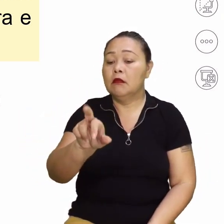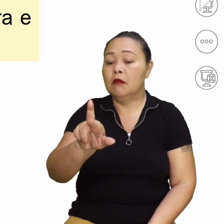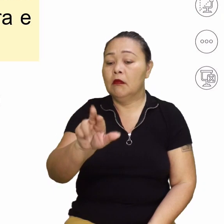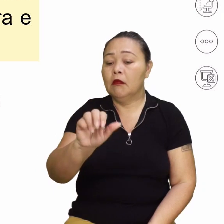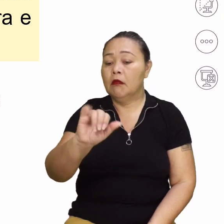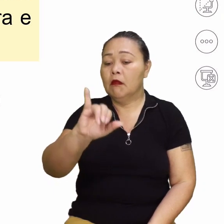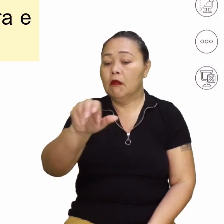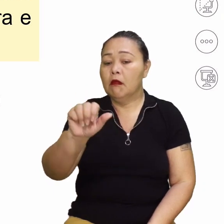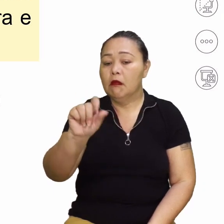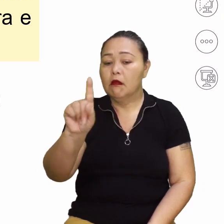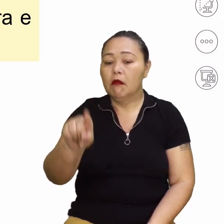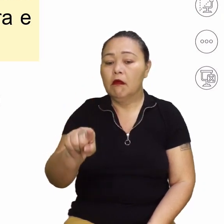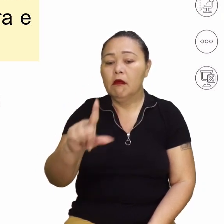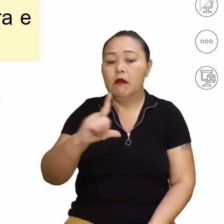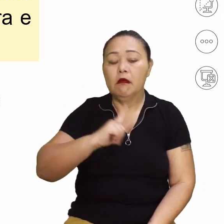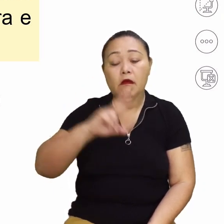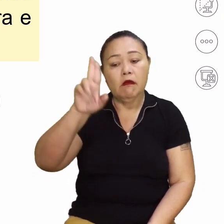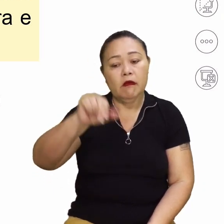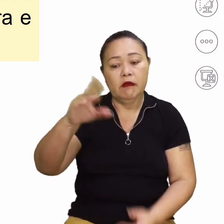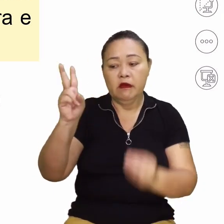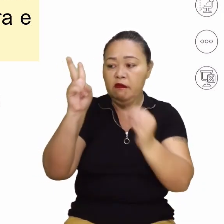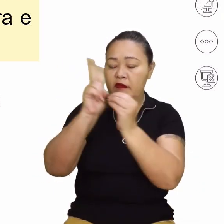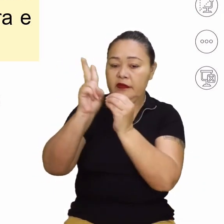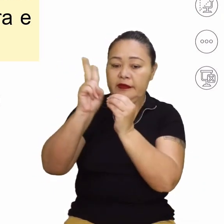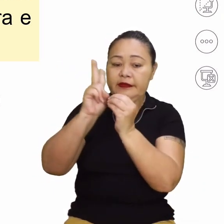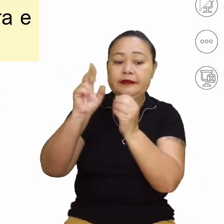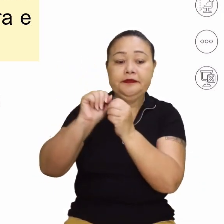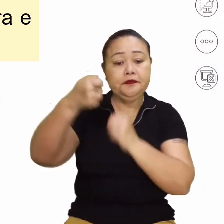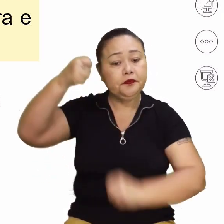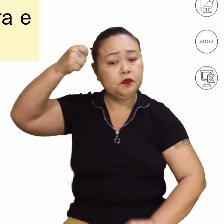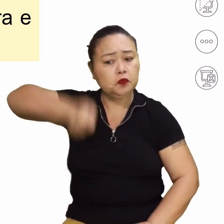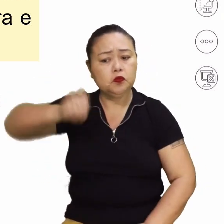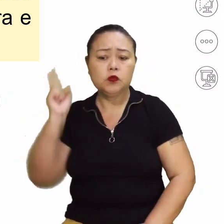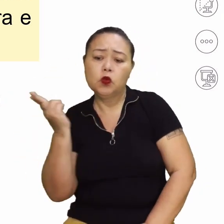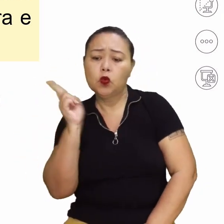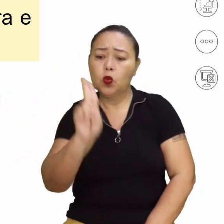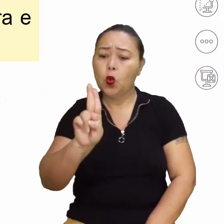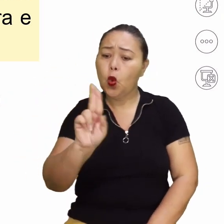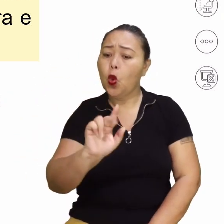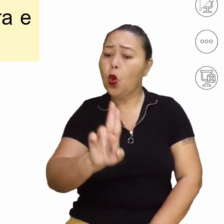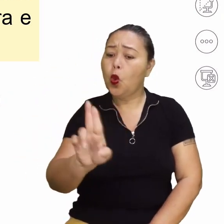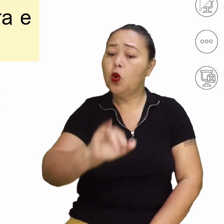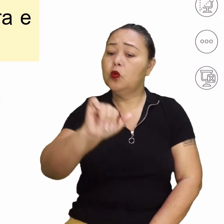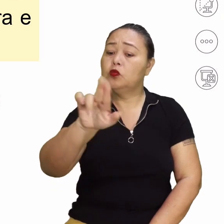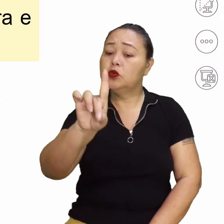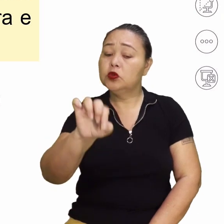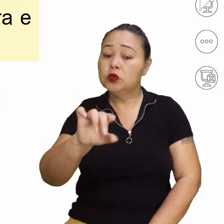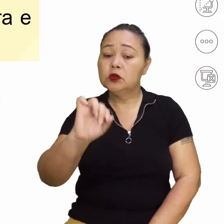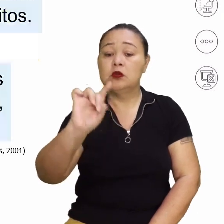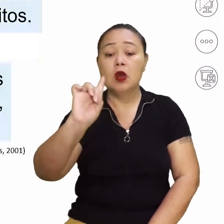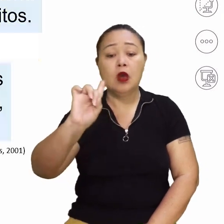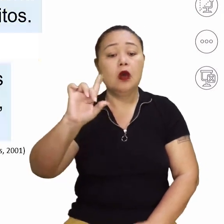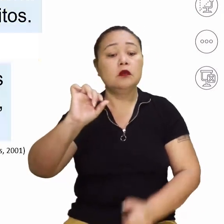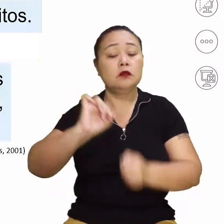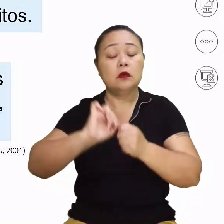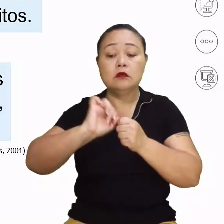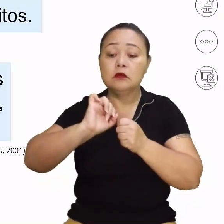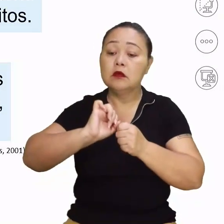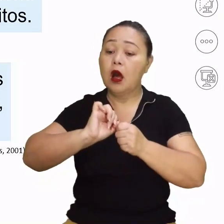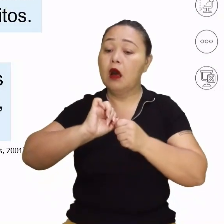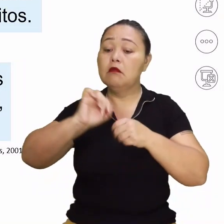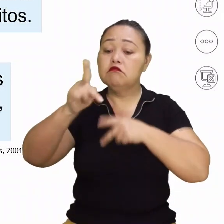índios a classificação Como diz nos foi imposta pelos colonizadores no processo da conquista da terra e extermínio dessas